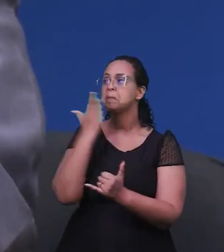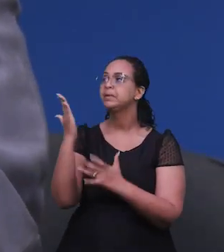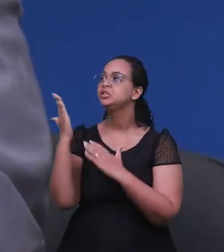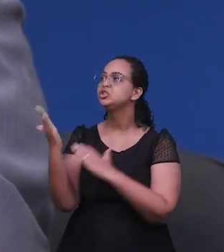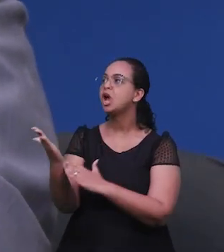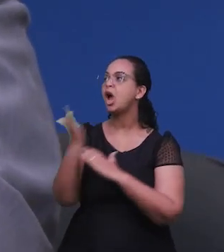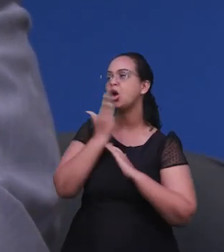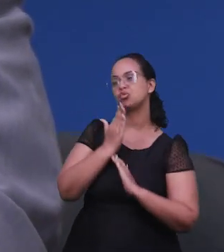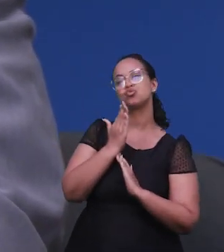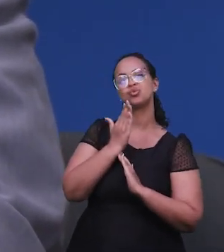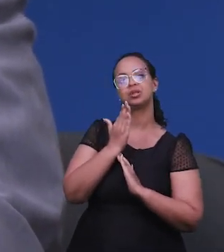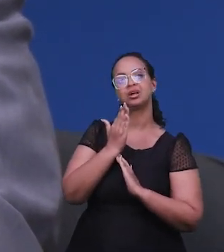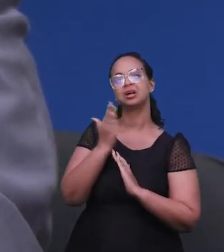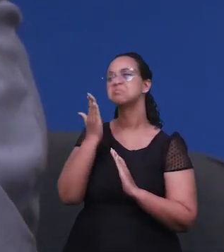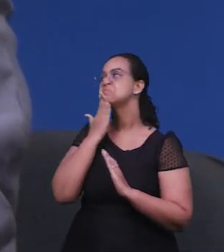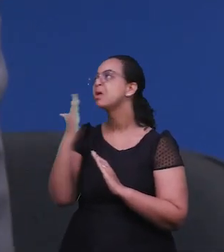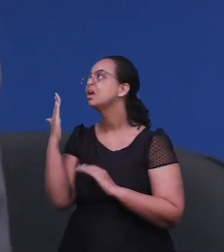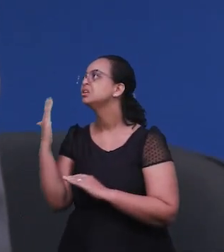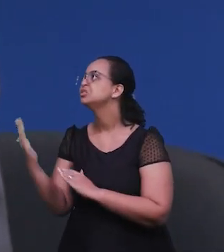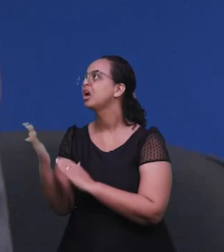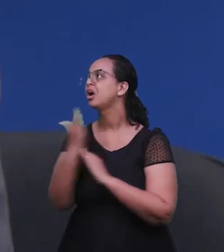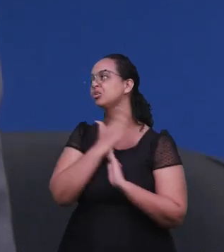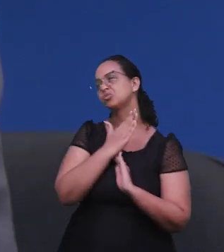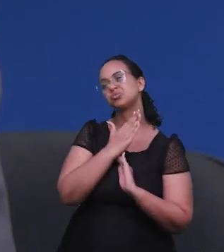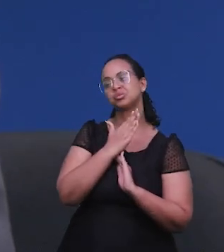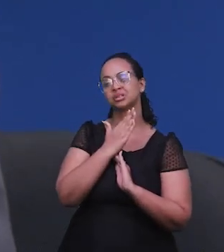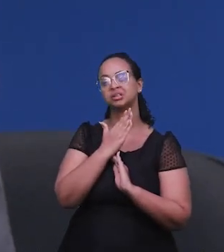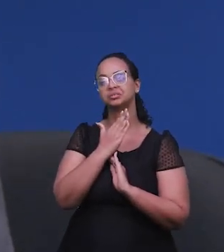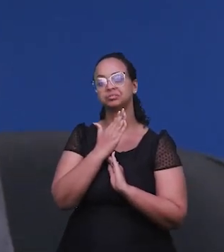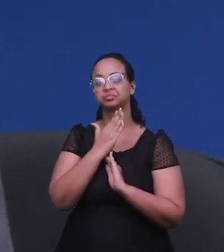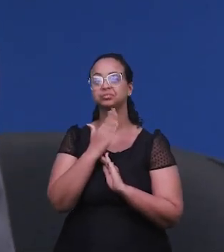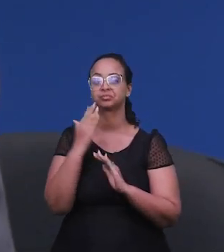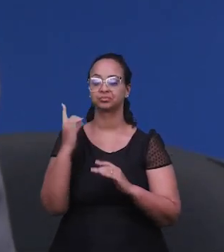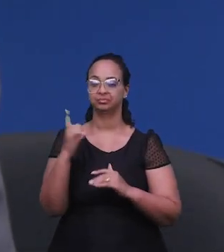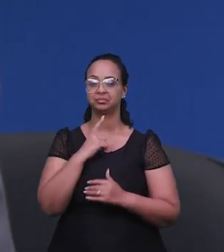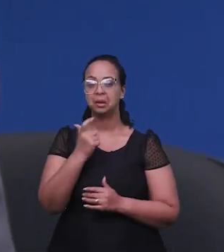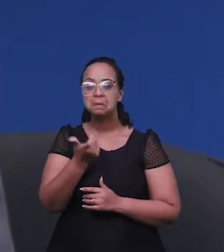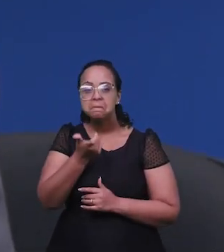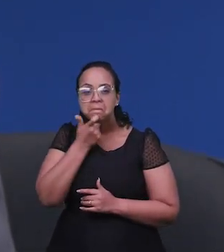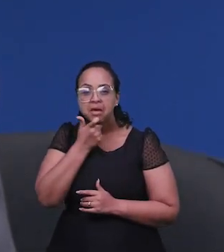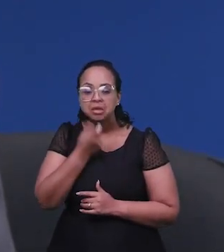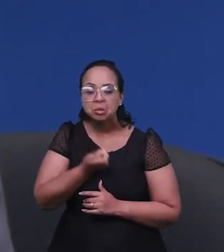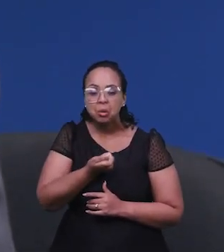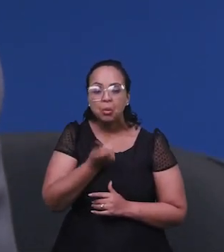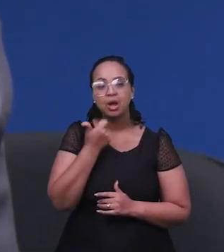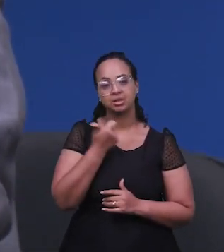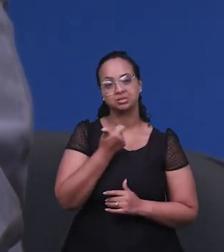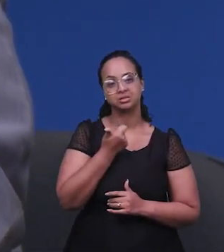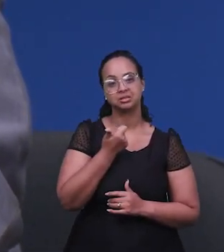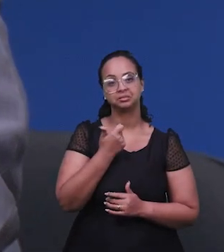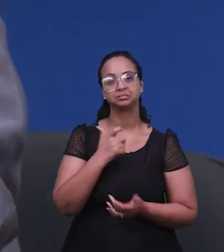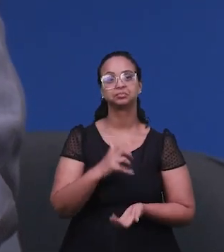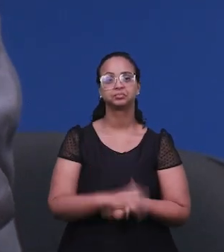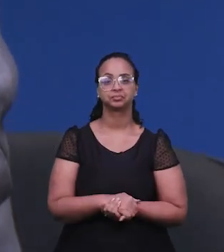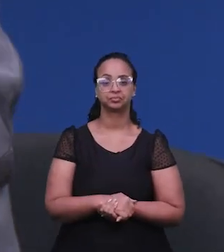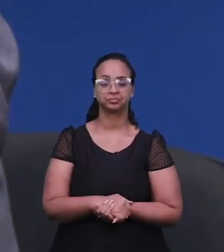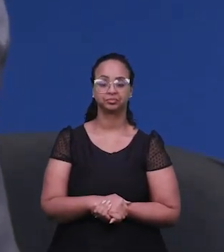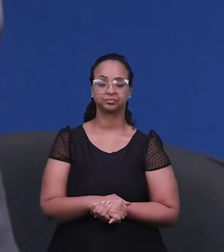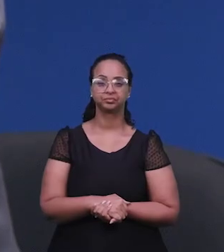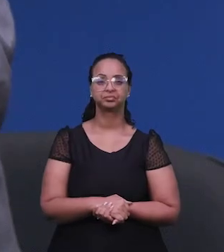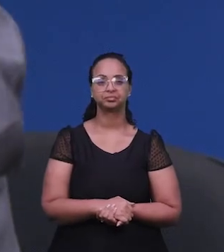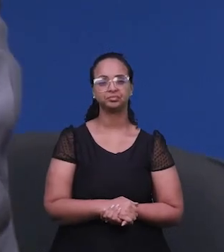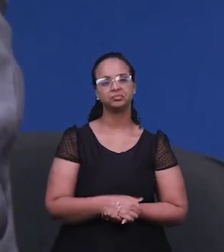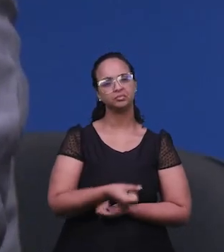ajuda. Invocar é pedir ajuda. Invocai-o enquanto está perto, pedir ajuda.